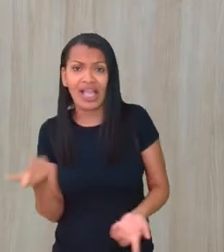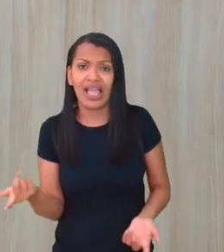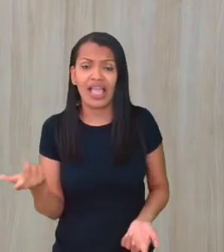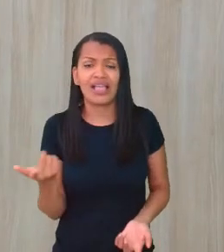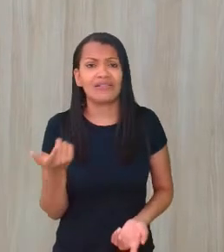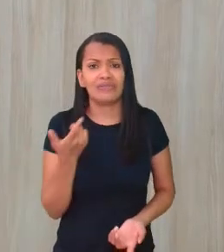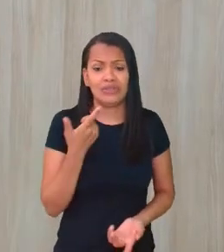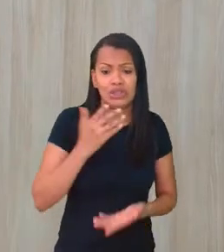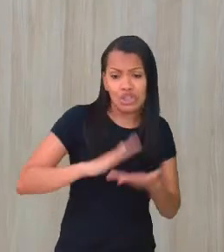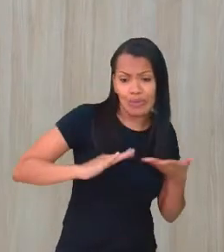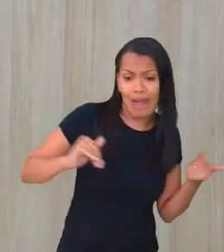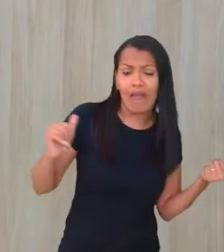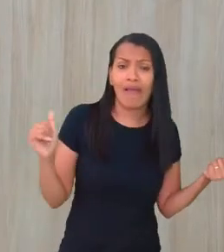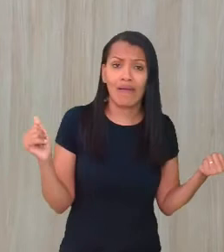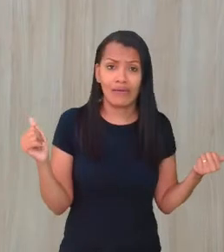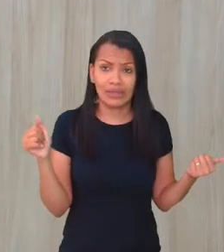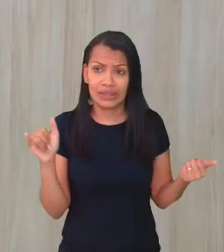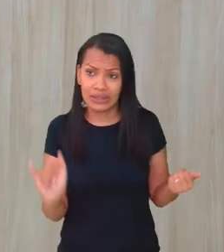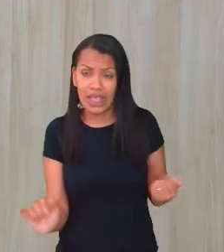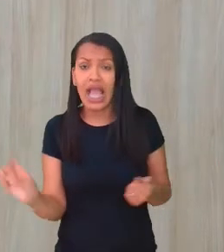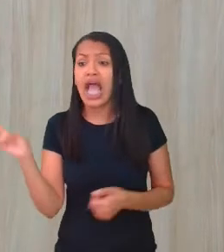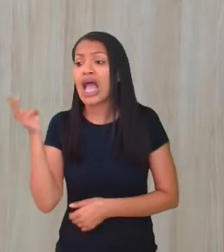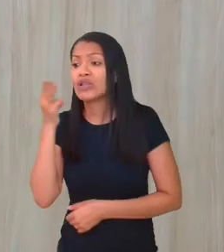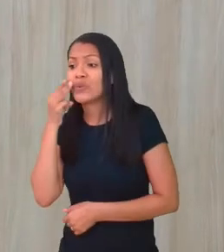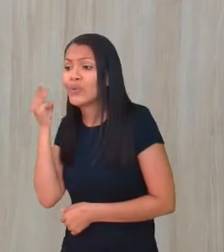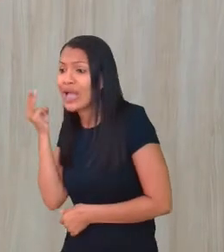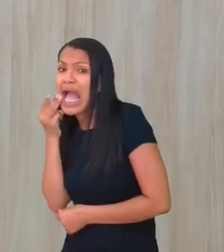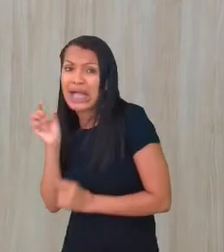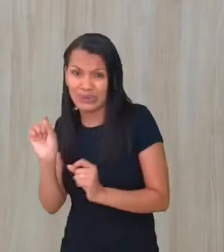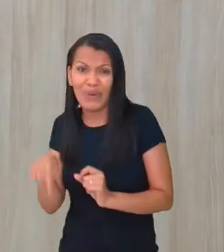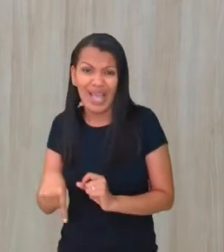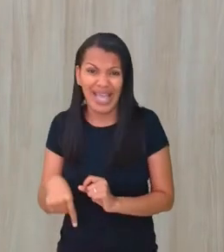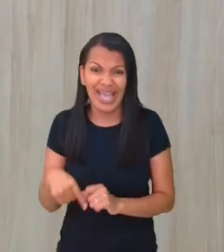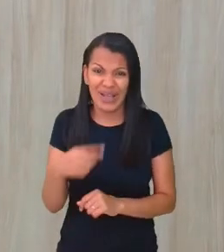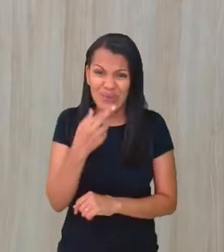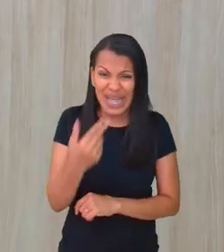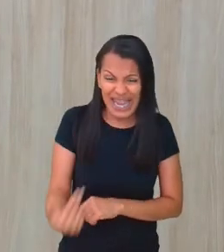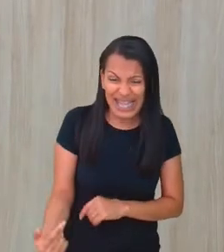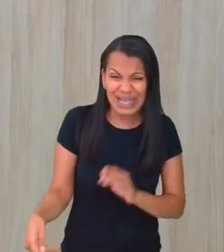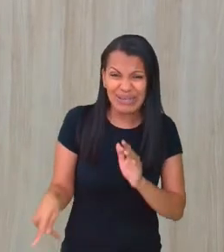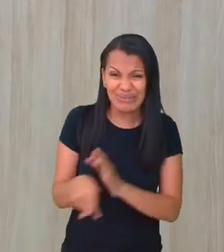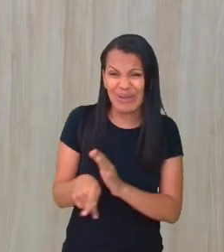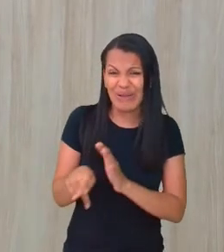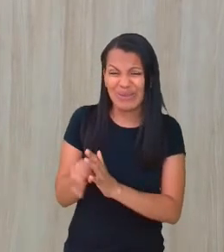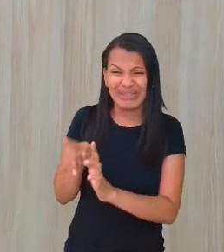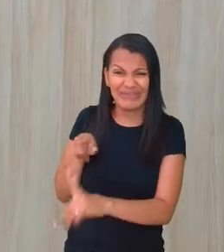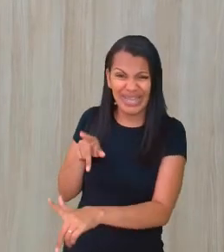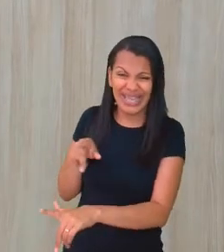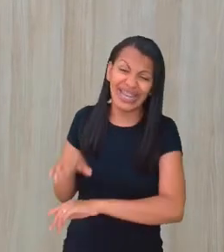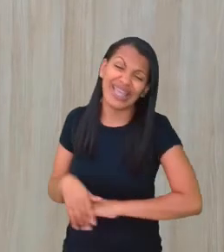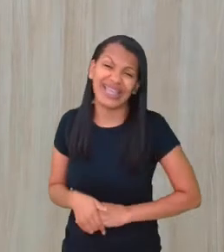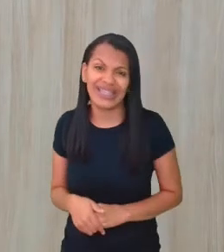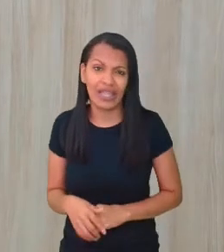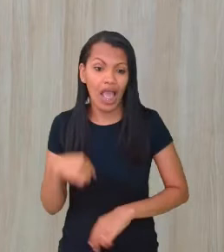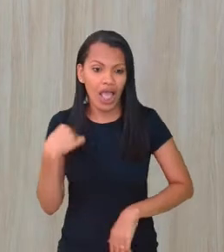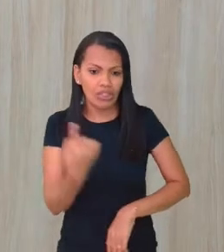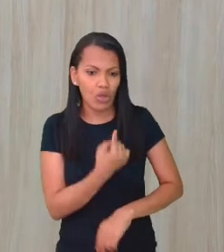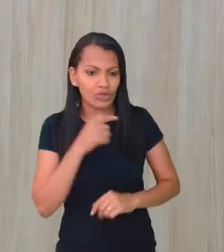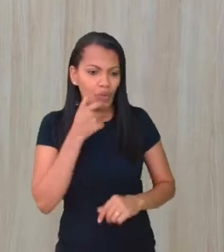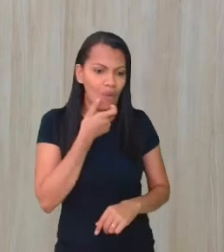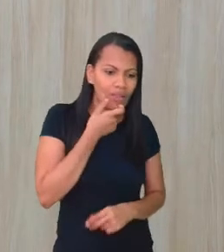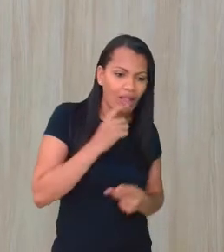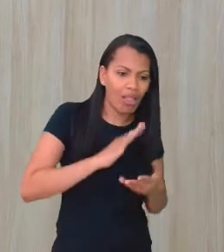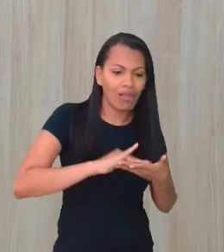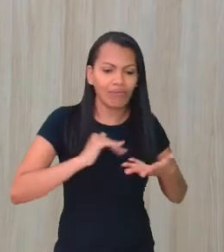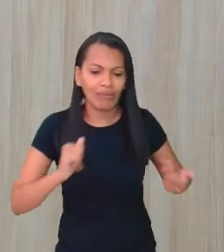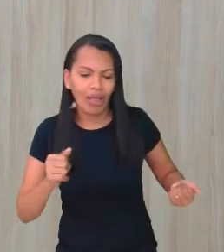para o cachorro, e sim a do gato, a do elefante, a do Sim. pássaro. Essas são línguas estrangeiras para ele. Então é engraçado